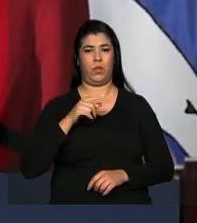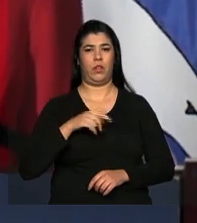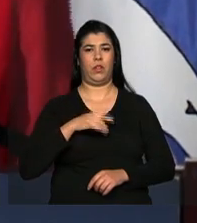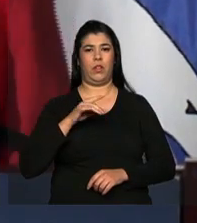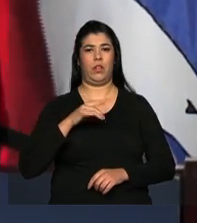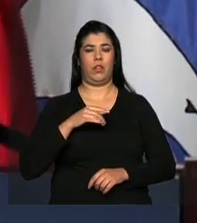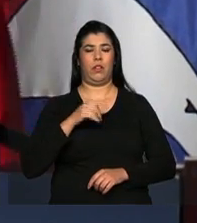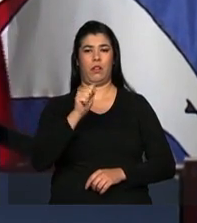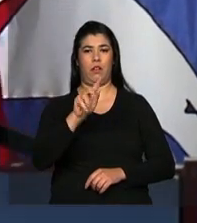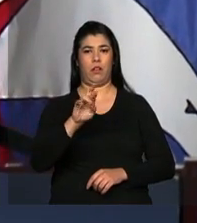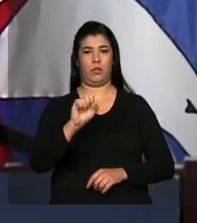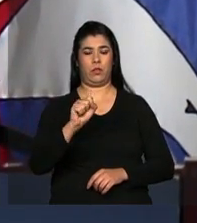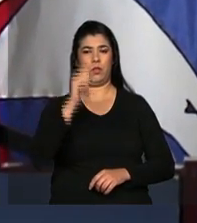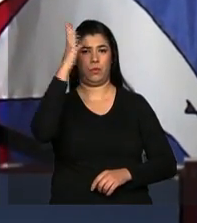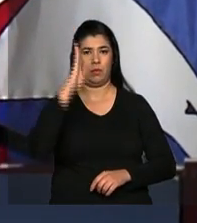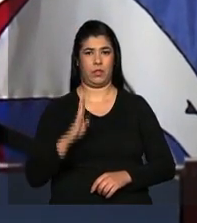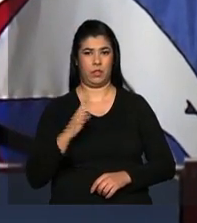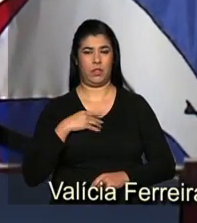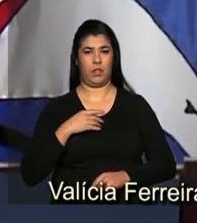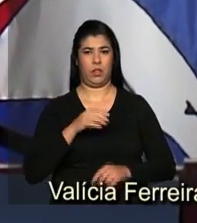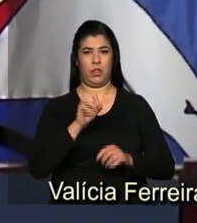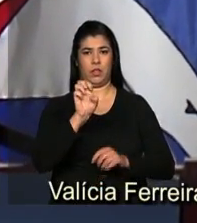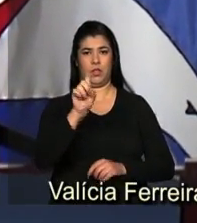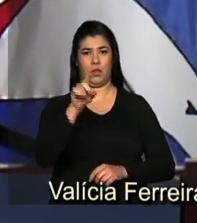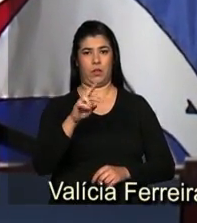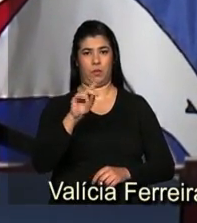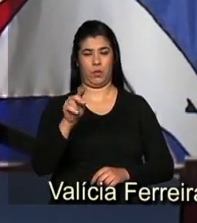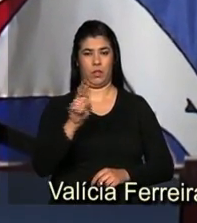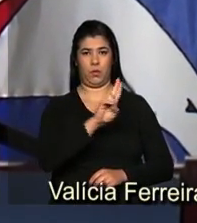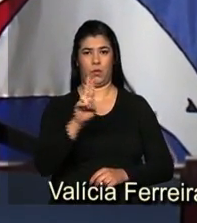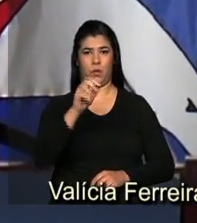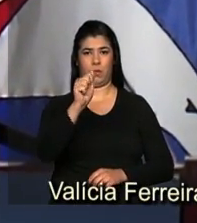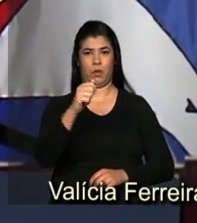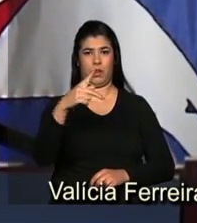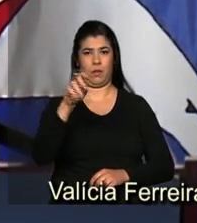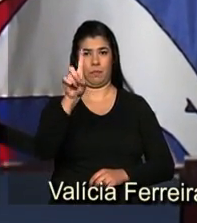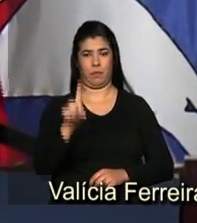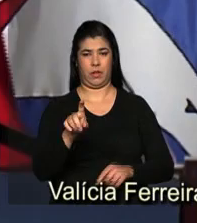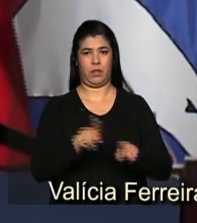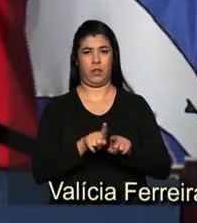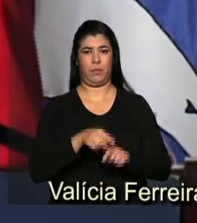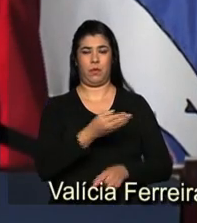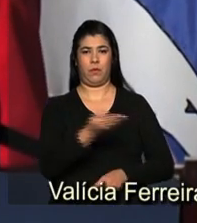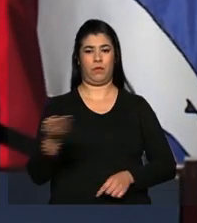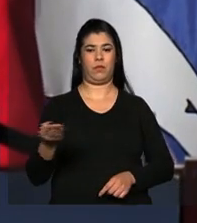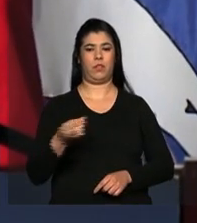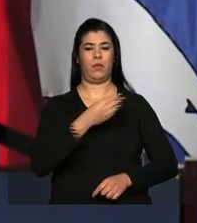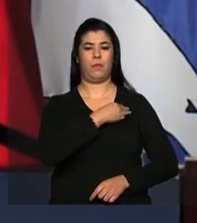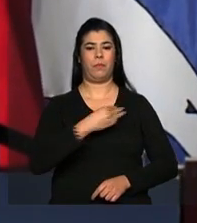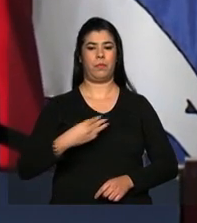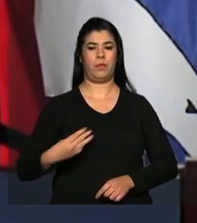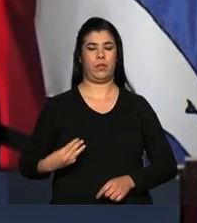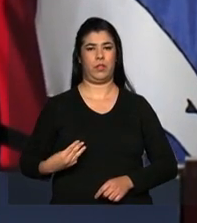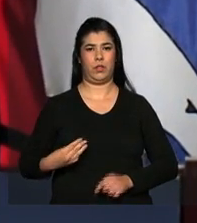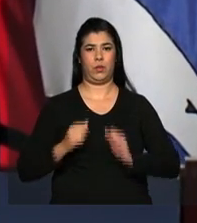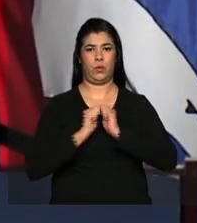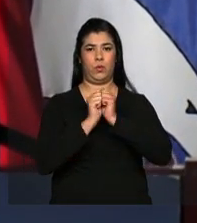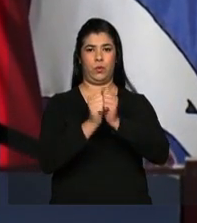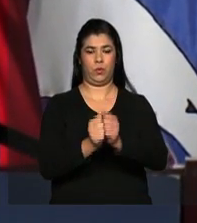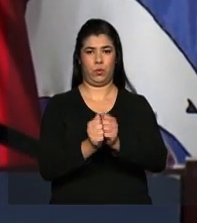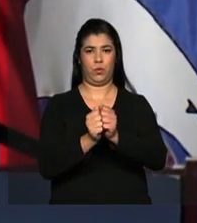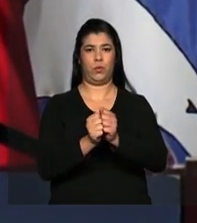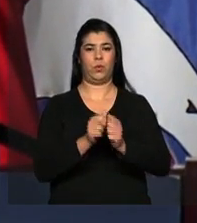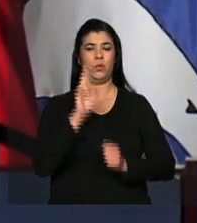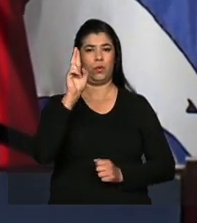de Exportações e Investimentos, APEX. Ministros de Estado que me acompanham nesta viagem